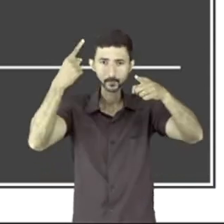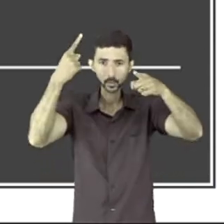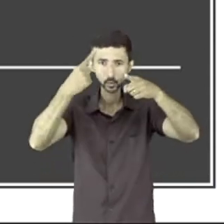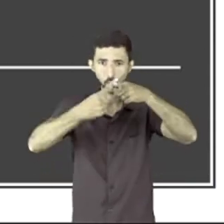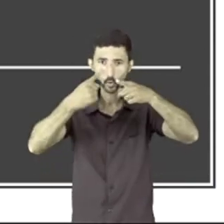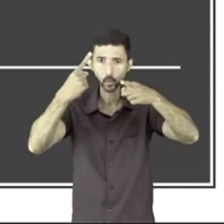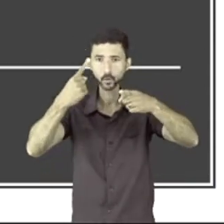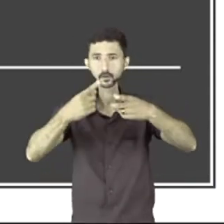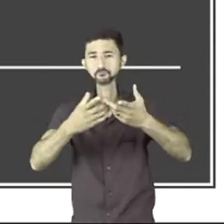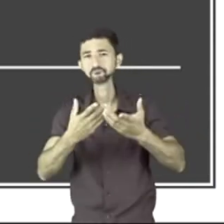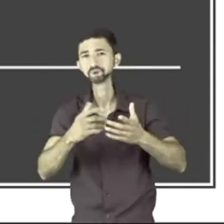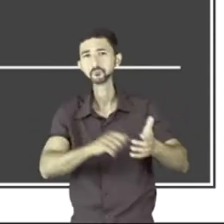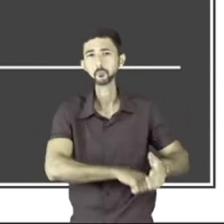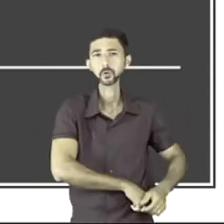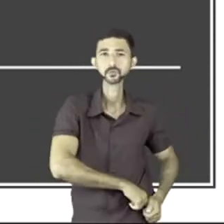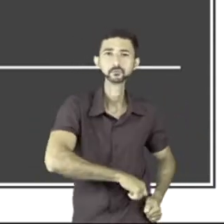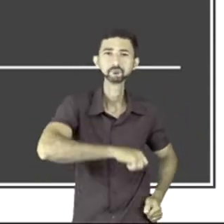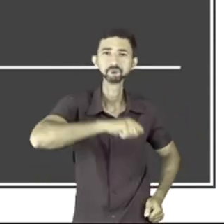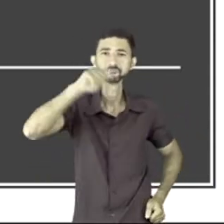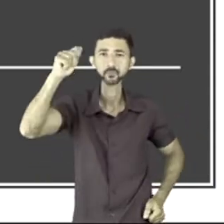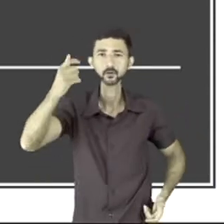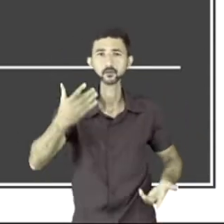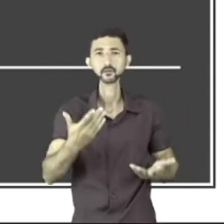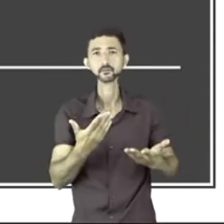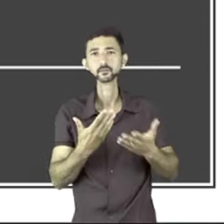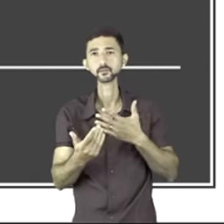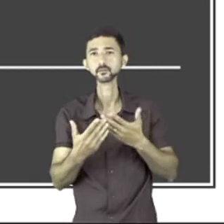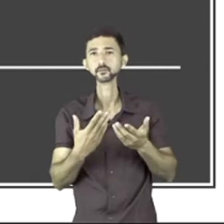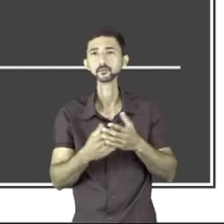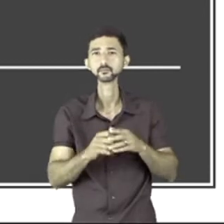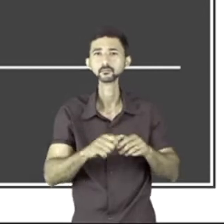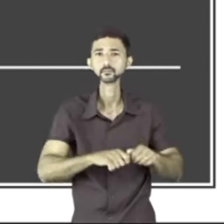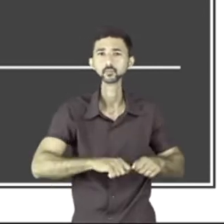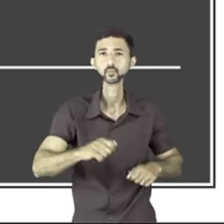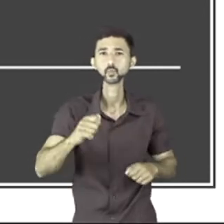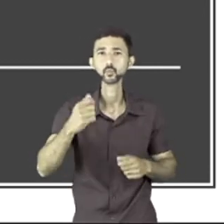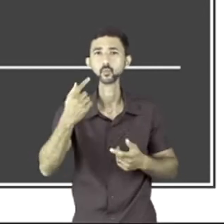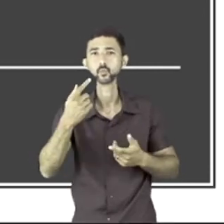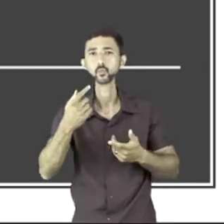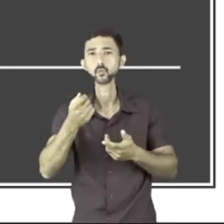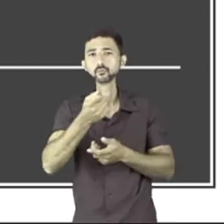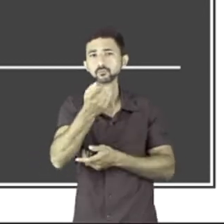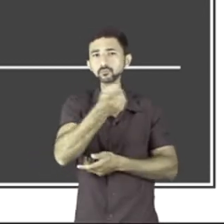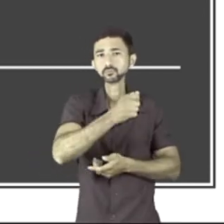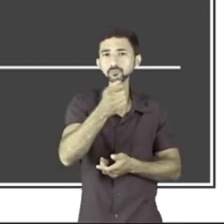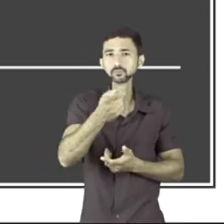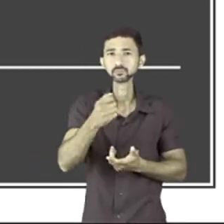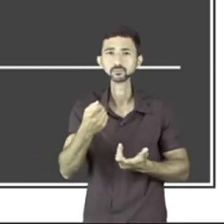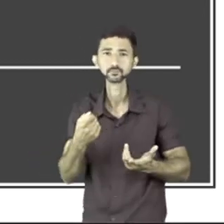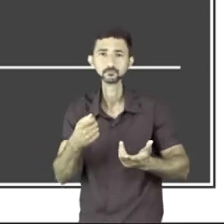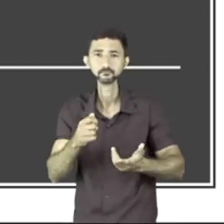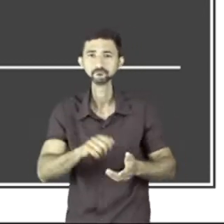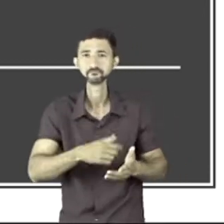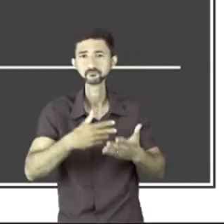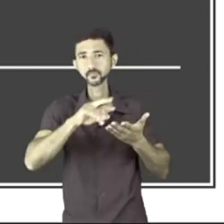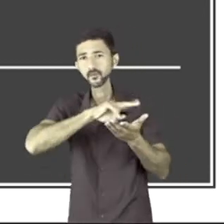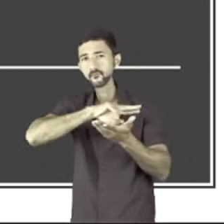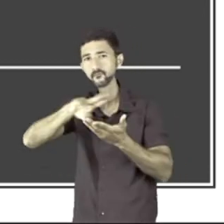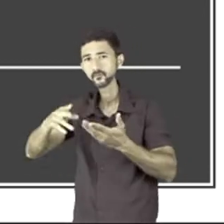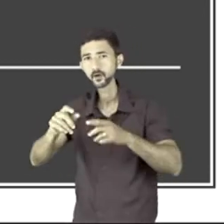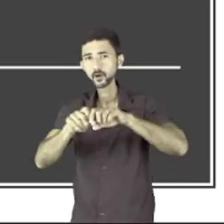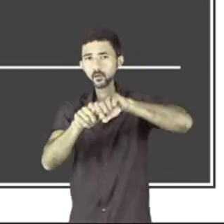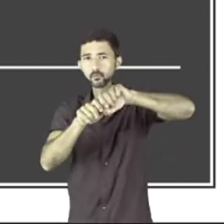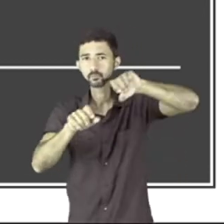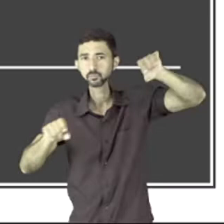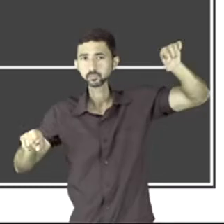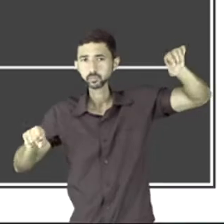Esse objeto pode ser uma espada, pode ser um florete, pode ser um sabre, pode ser um